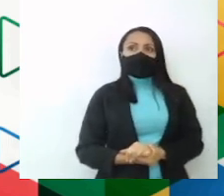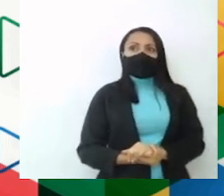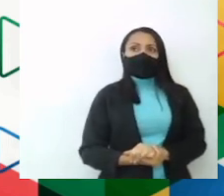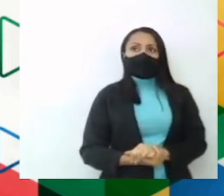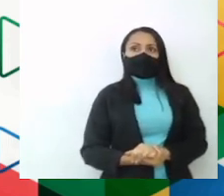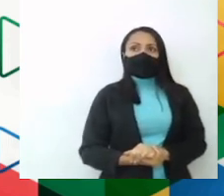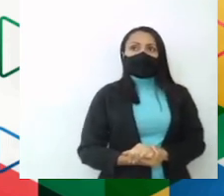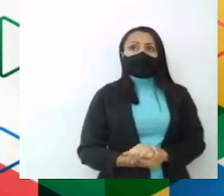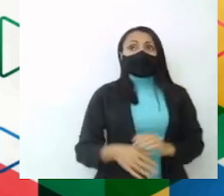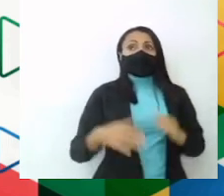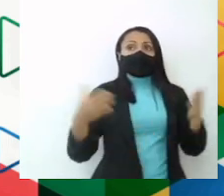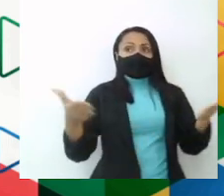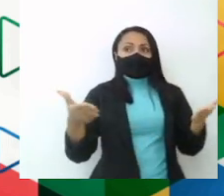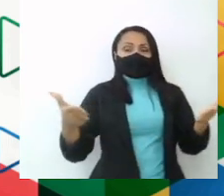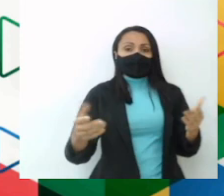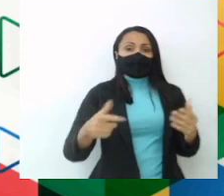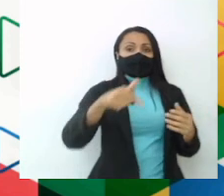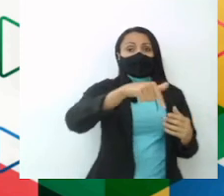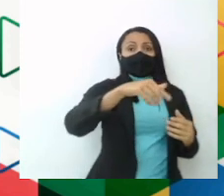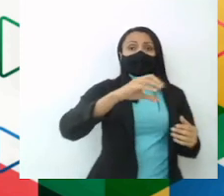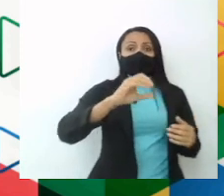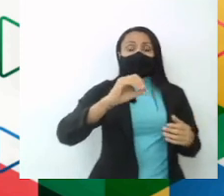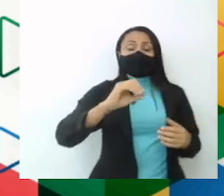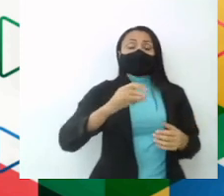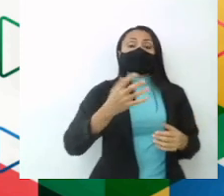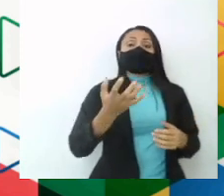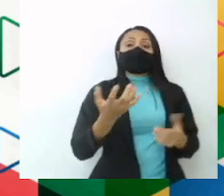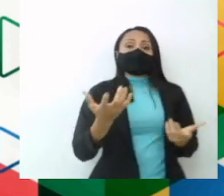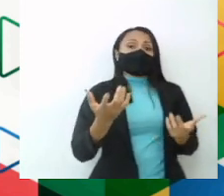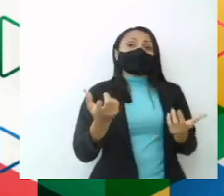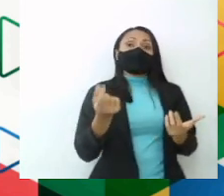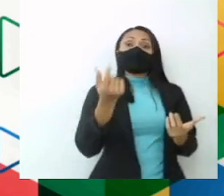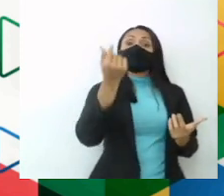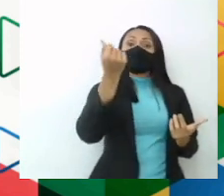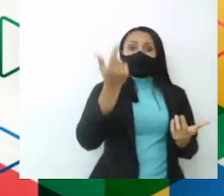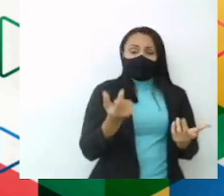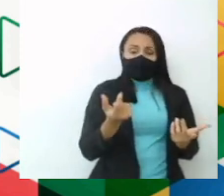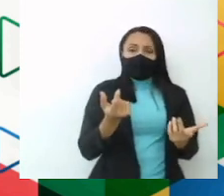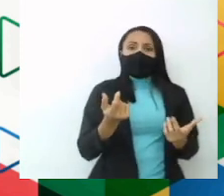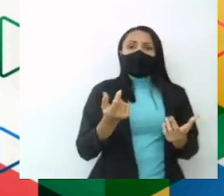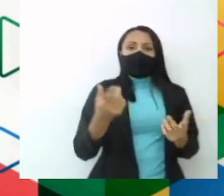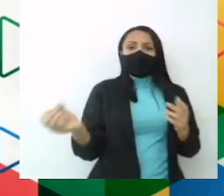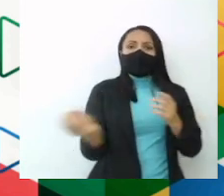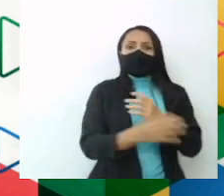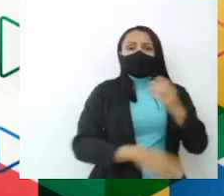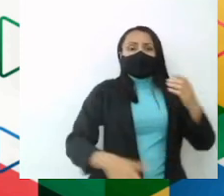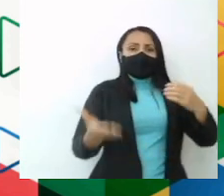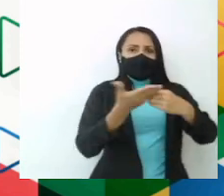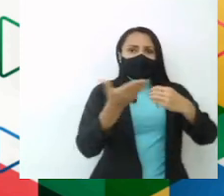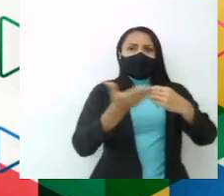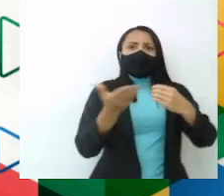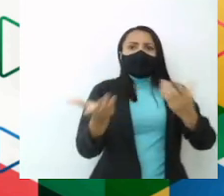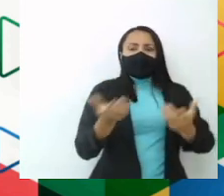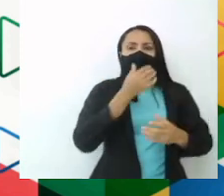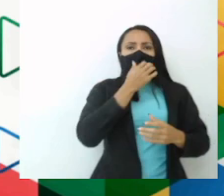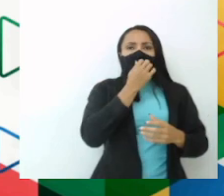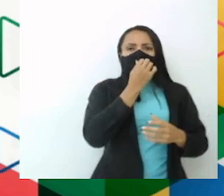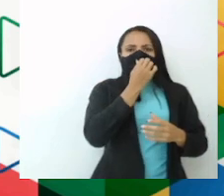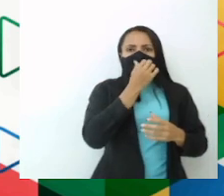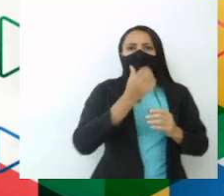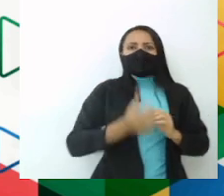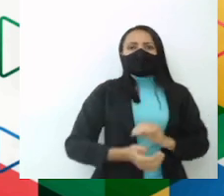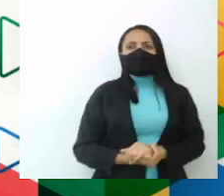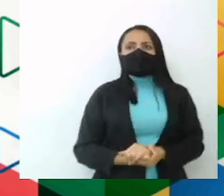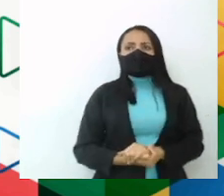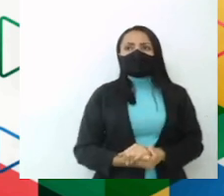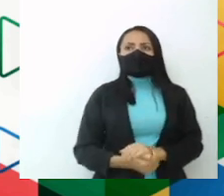para 700. E ele quer saber o preço desse novo copo de 700 ml, né?